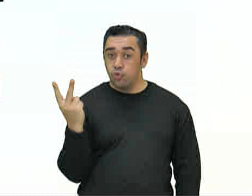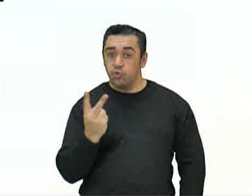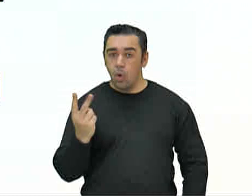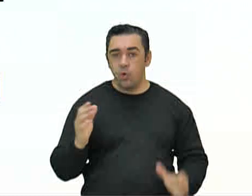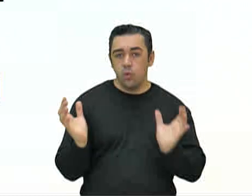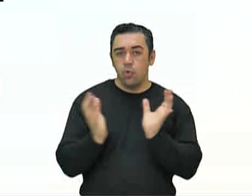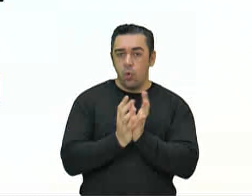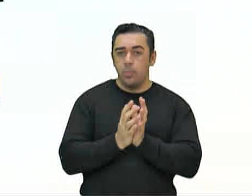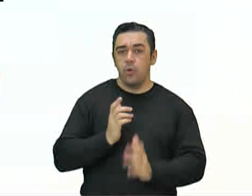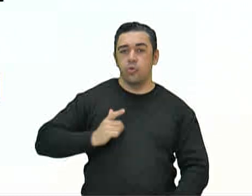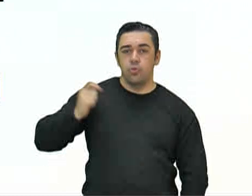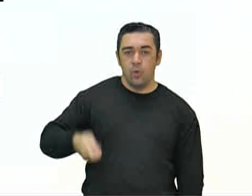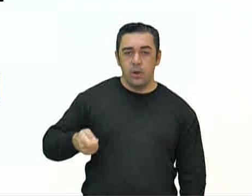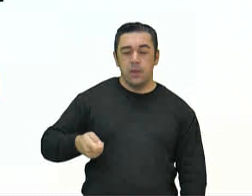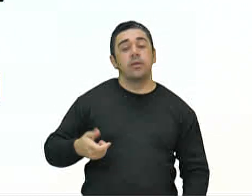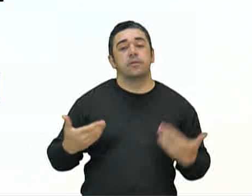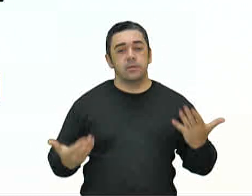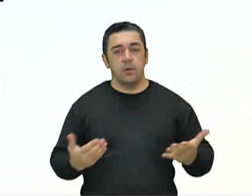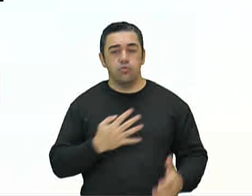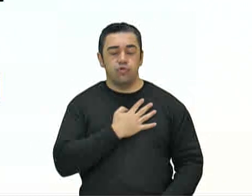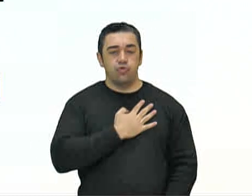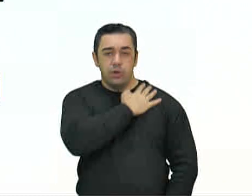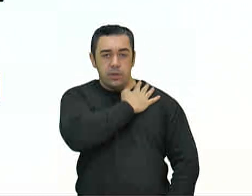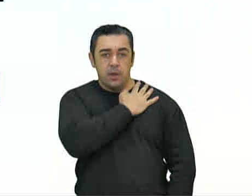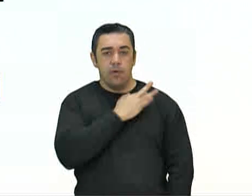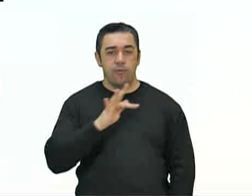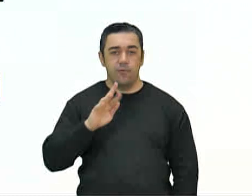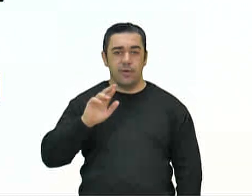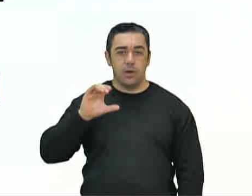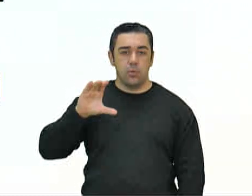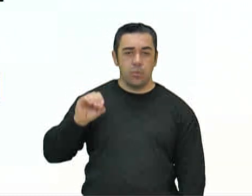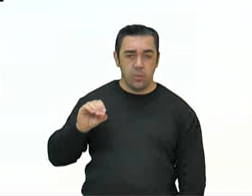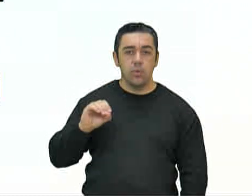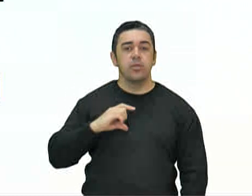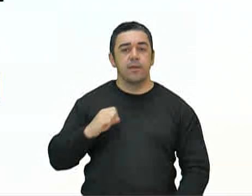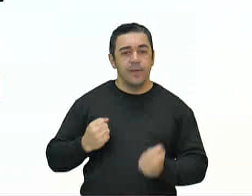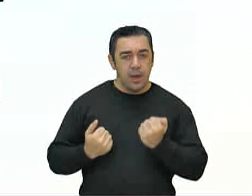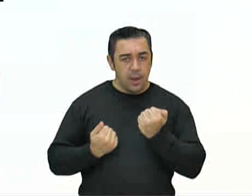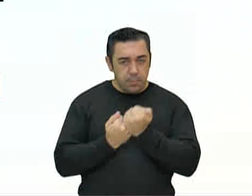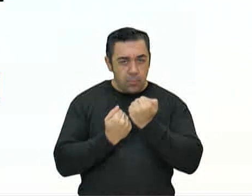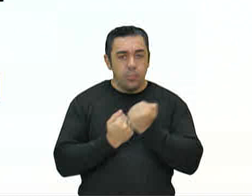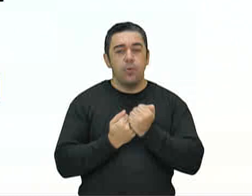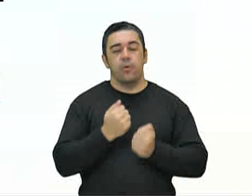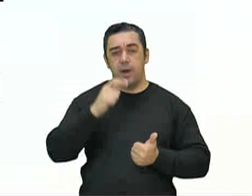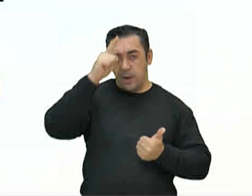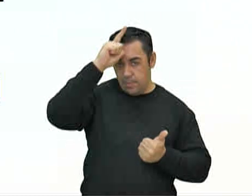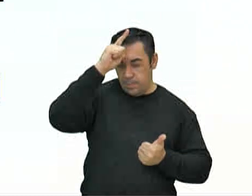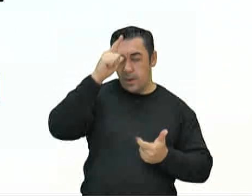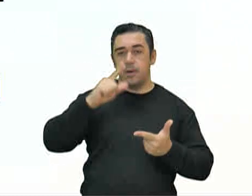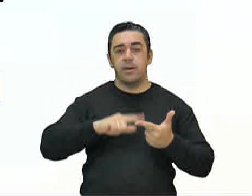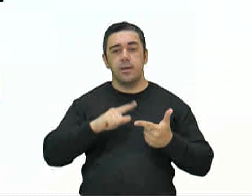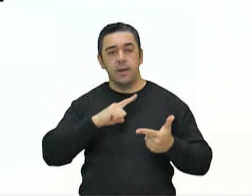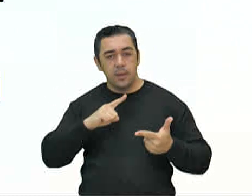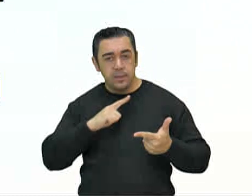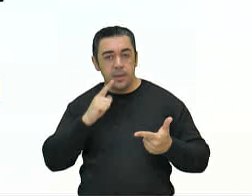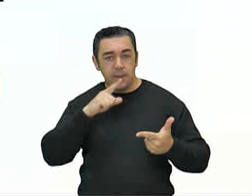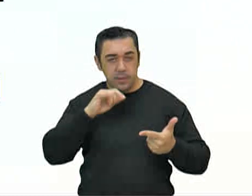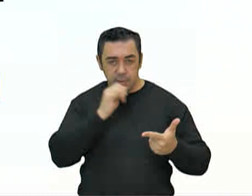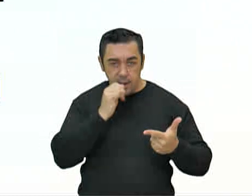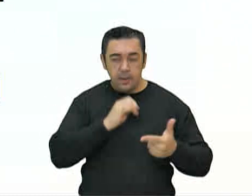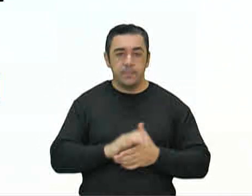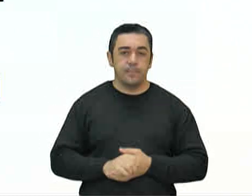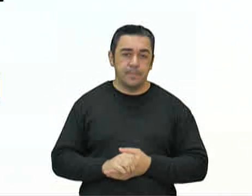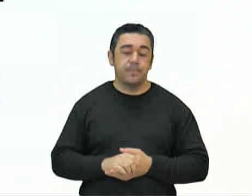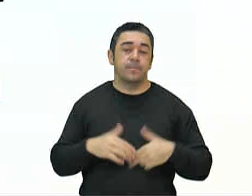totalitários. Então, o general Franco, os nacionalistas, receberam apoio desses dois países. A Inglaterra, a França e